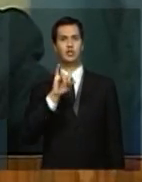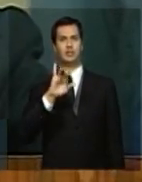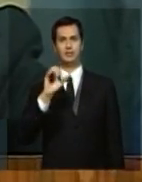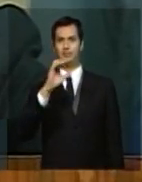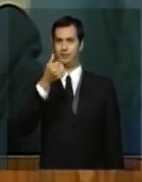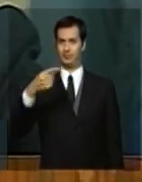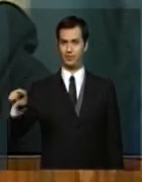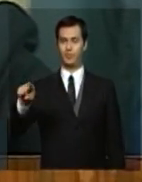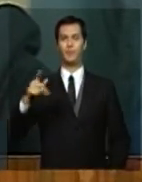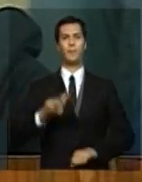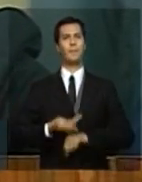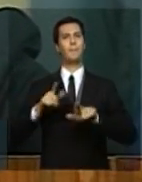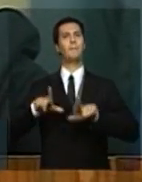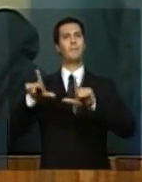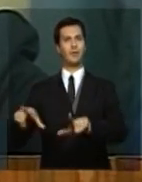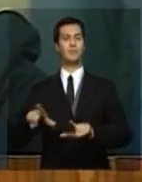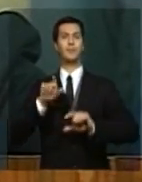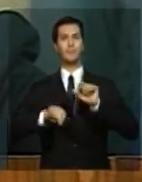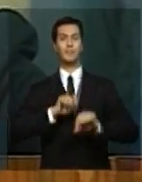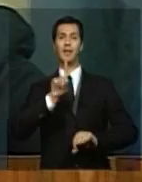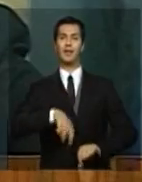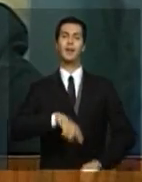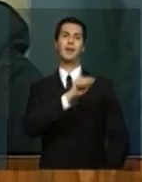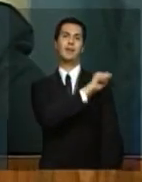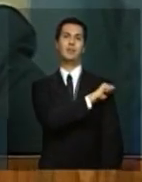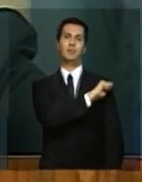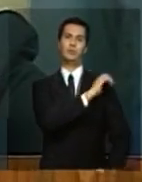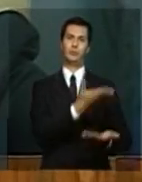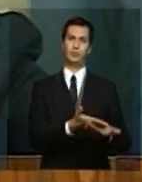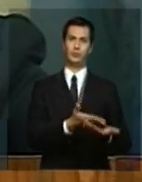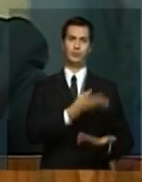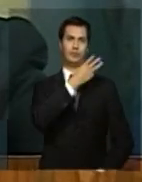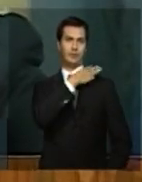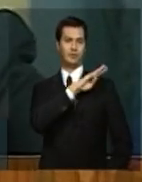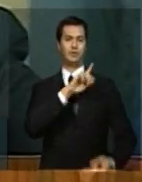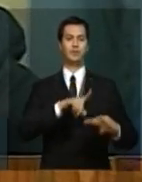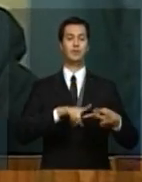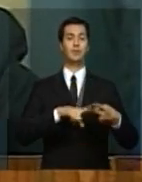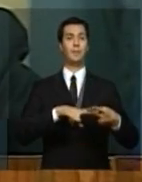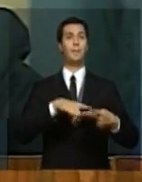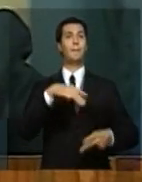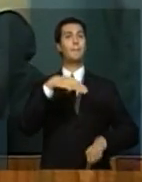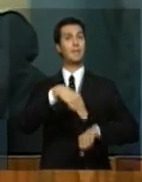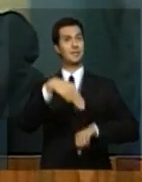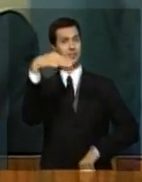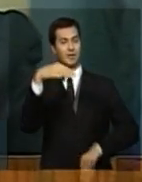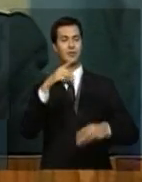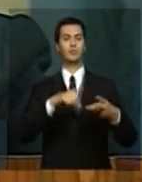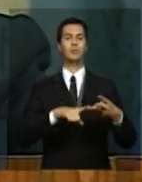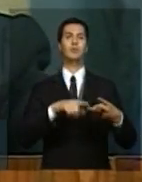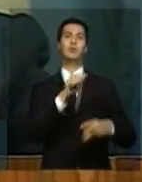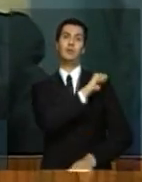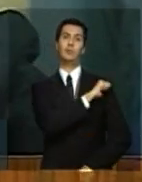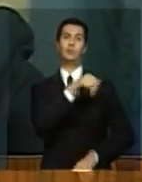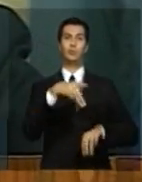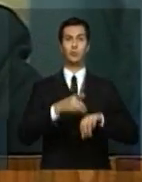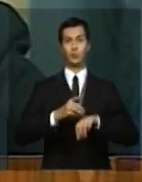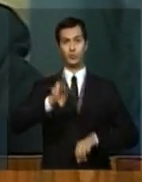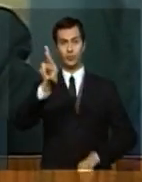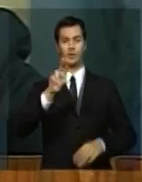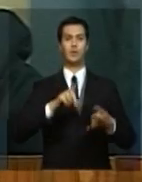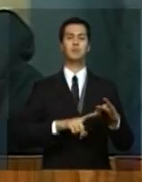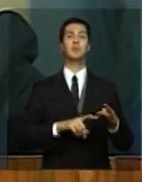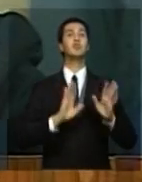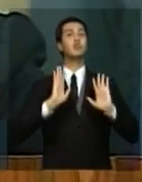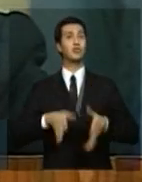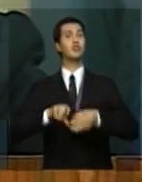Edição são estudantes de Ensino Médio estudantes de Mestrado estudantes de doutorado Mestres